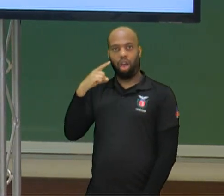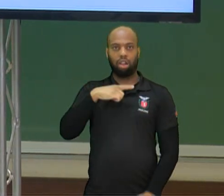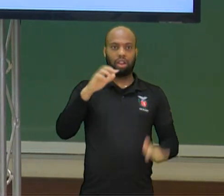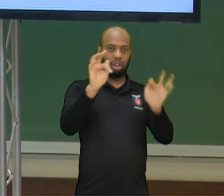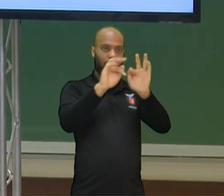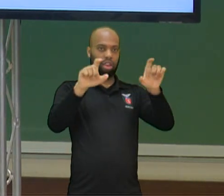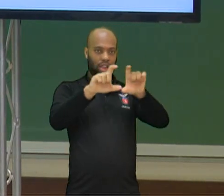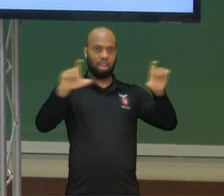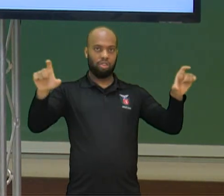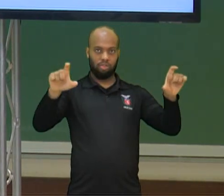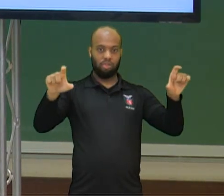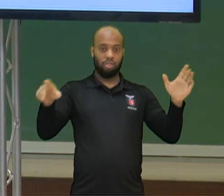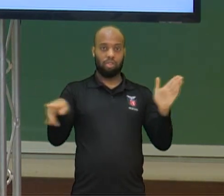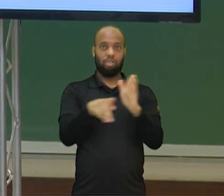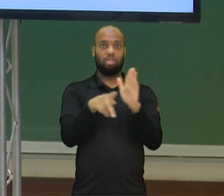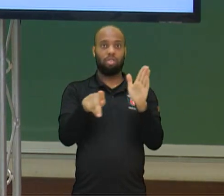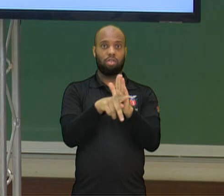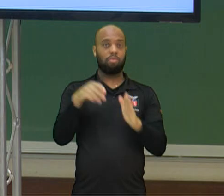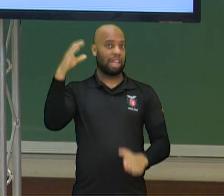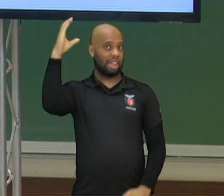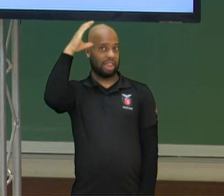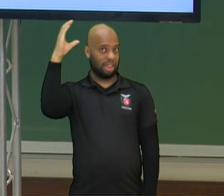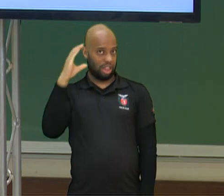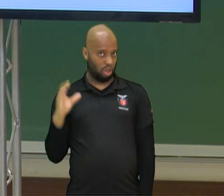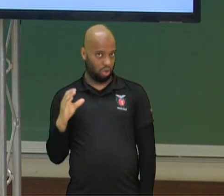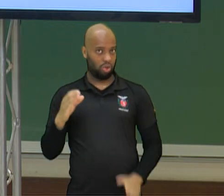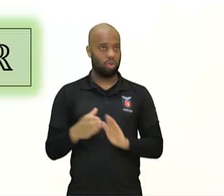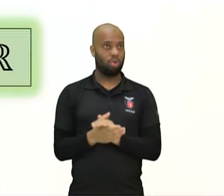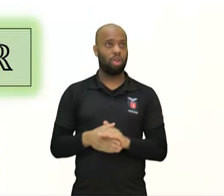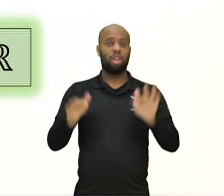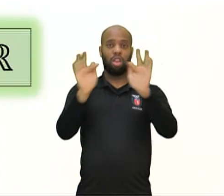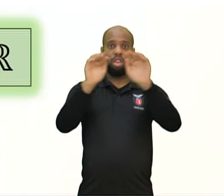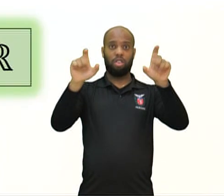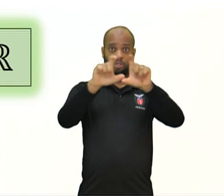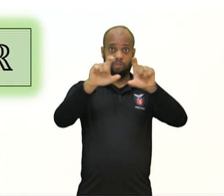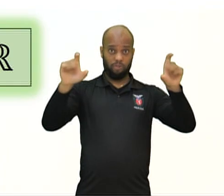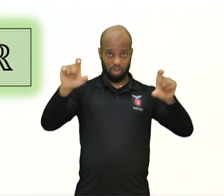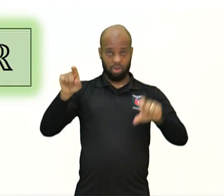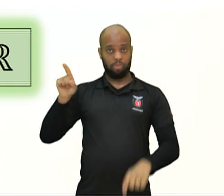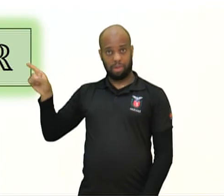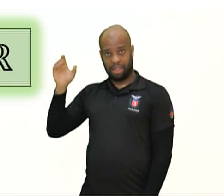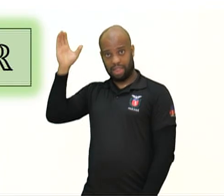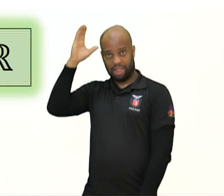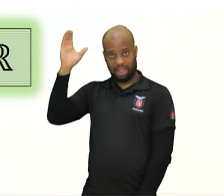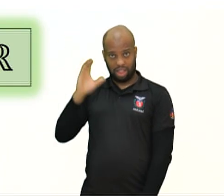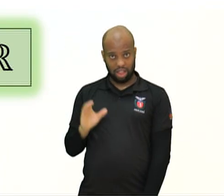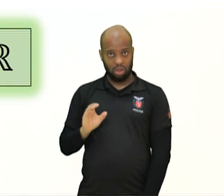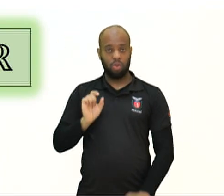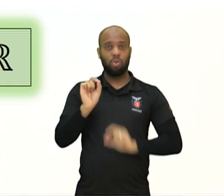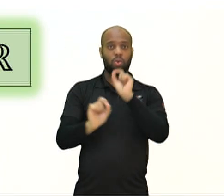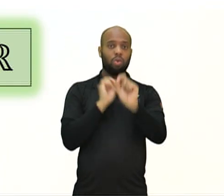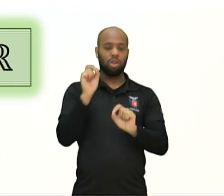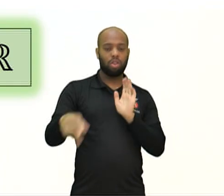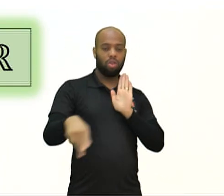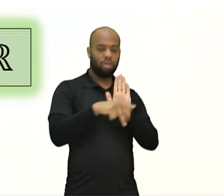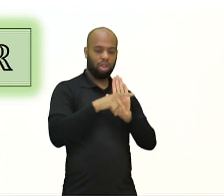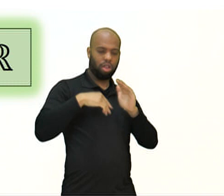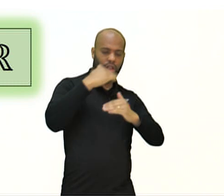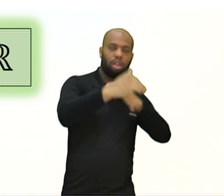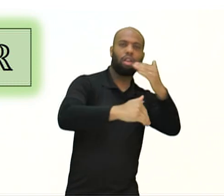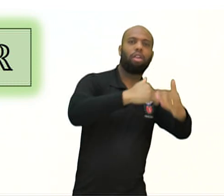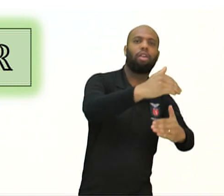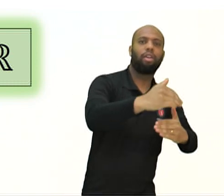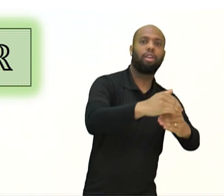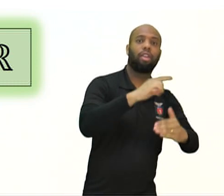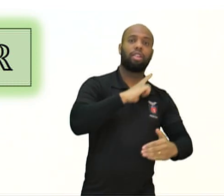Newton. O que é binômio de Newton? A fórmula do binômio de Newton destina-se ao desenvolvimento